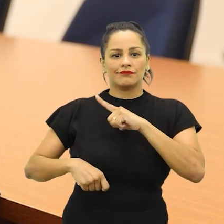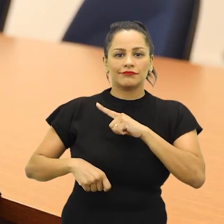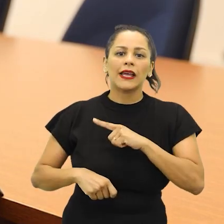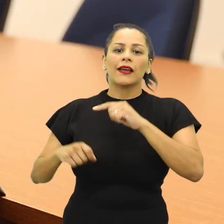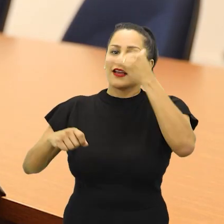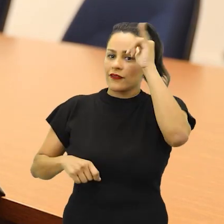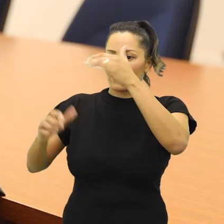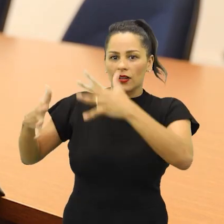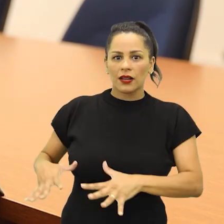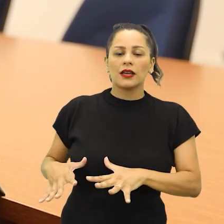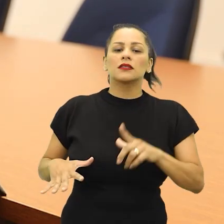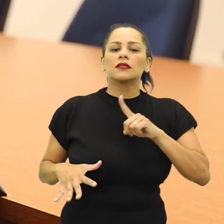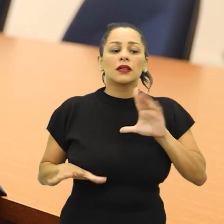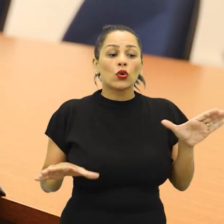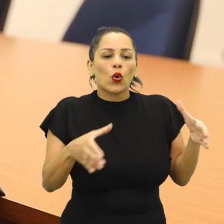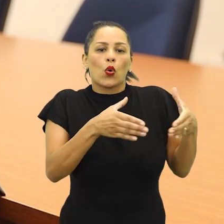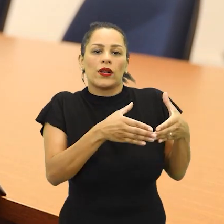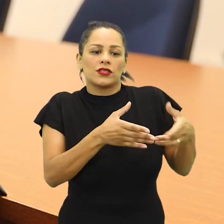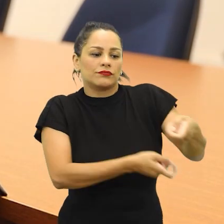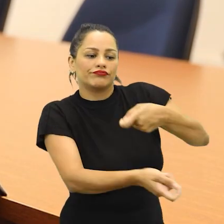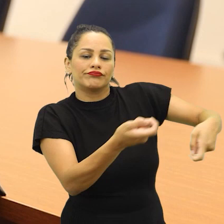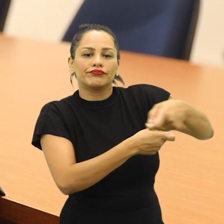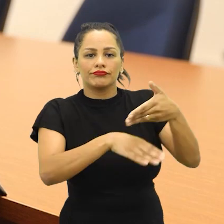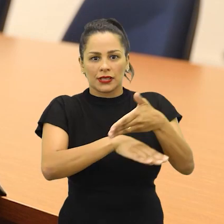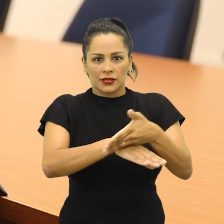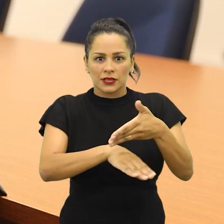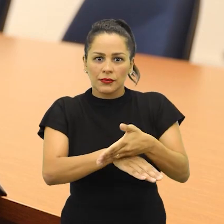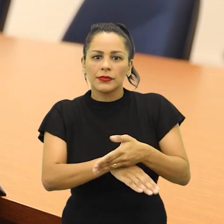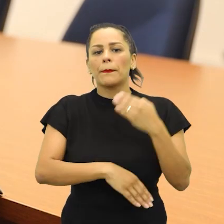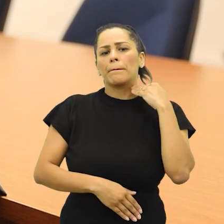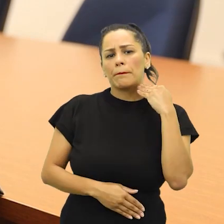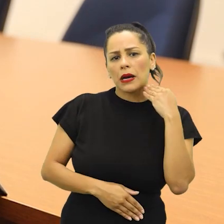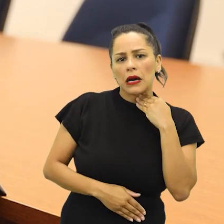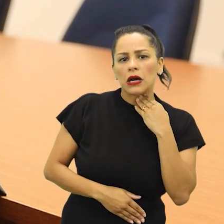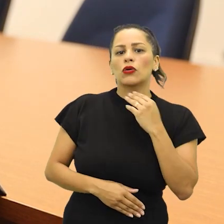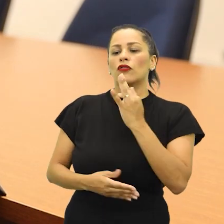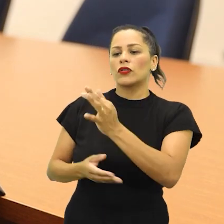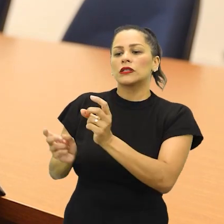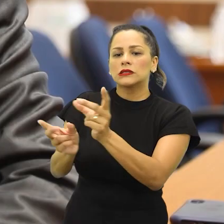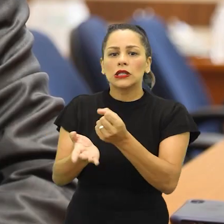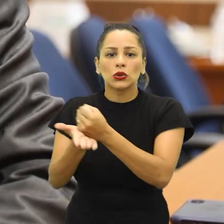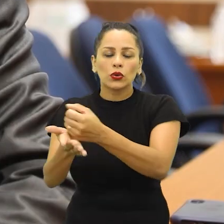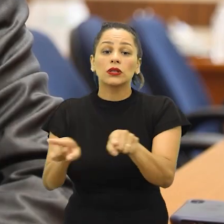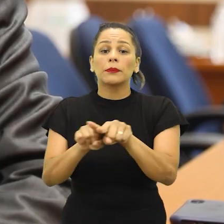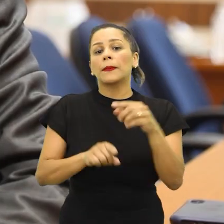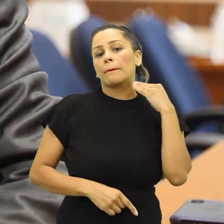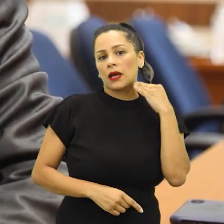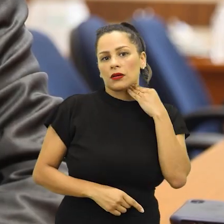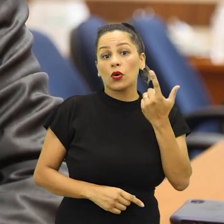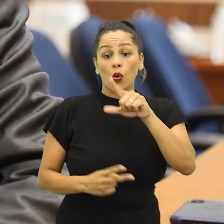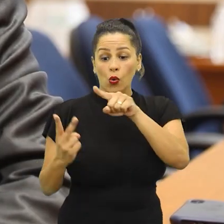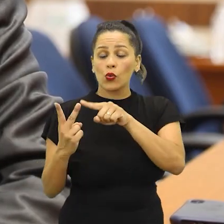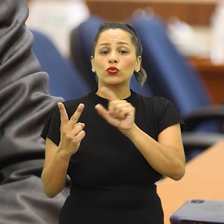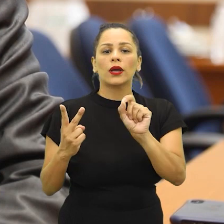negociação coletiva, fornecedores, trabalhadores e bancos. Os extraconcursais são aqueles que não